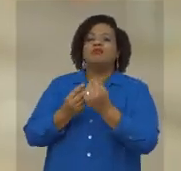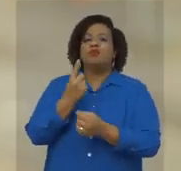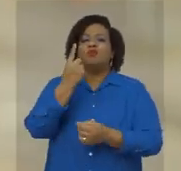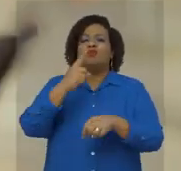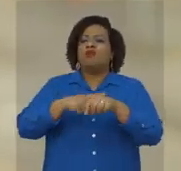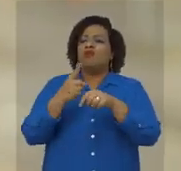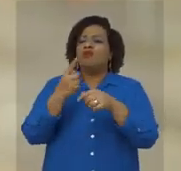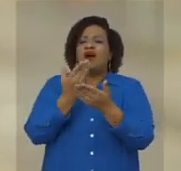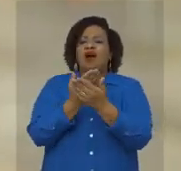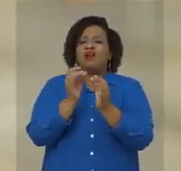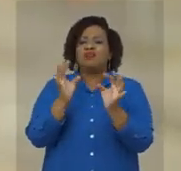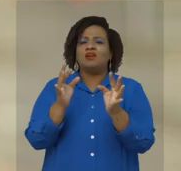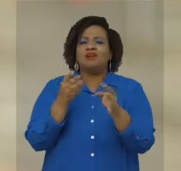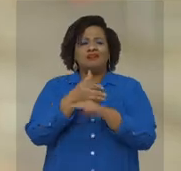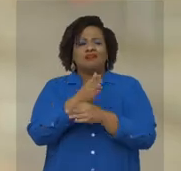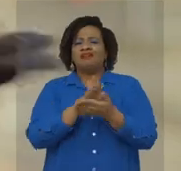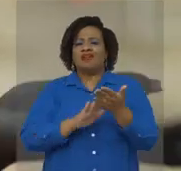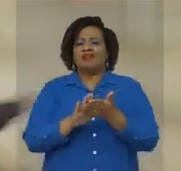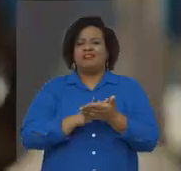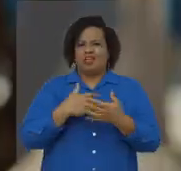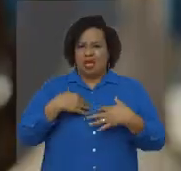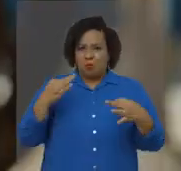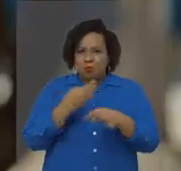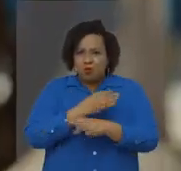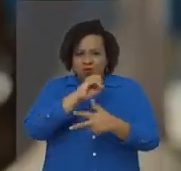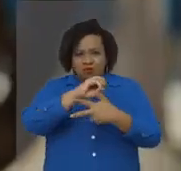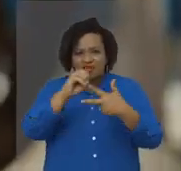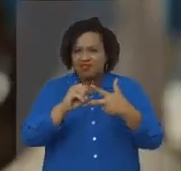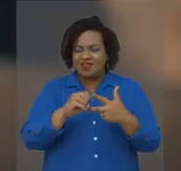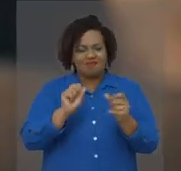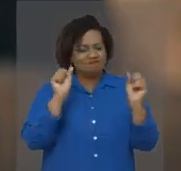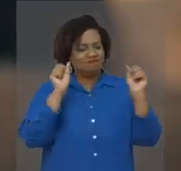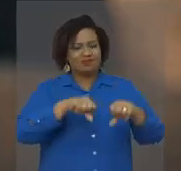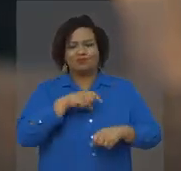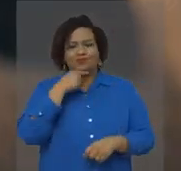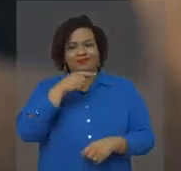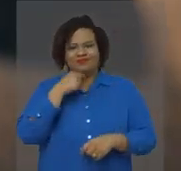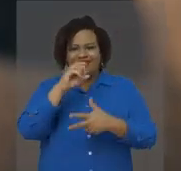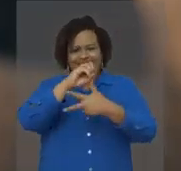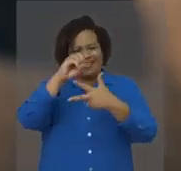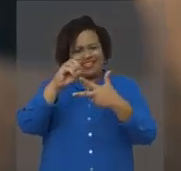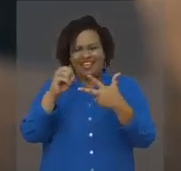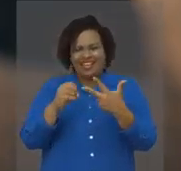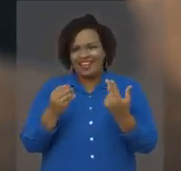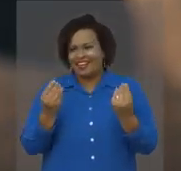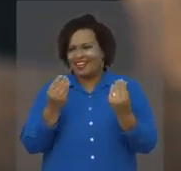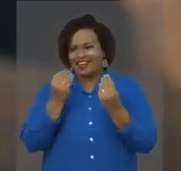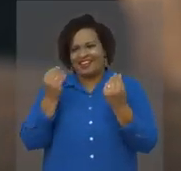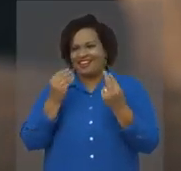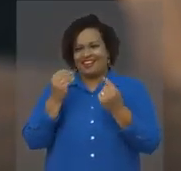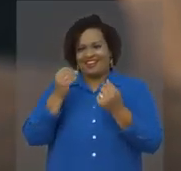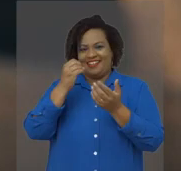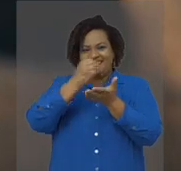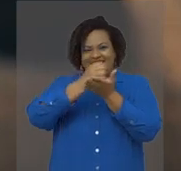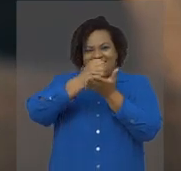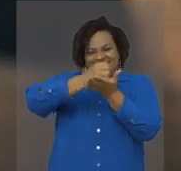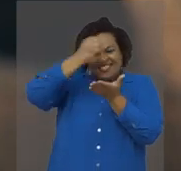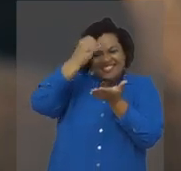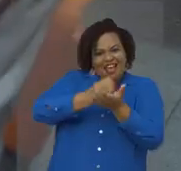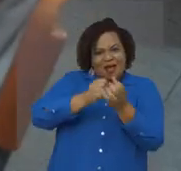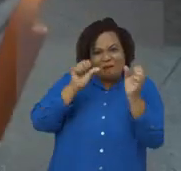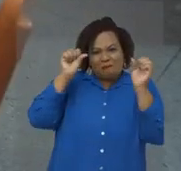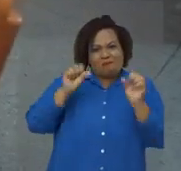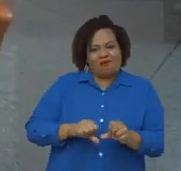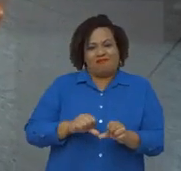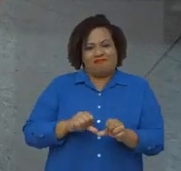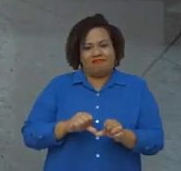colégio? Uma aula só dá para quê? Para nada. Eu não me sinto preparado para fazer o Enem. Rapaz, Enem... Está de baixa zero.